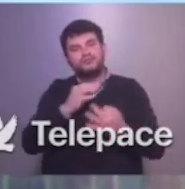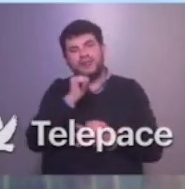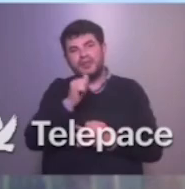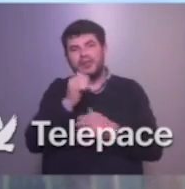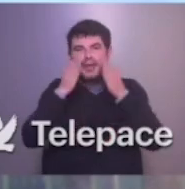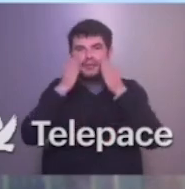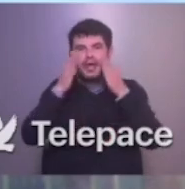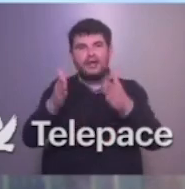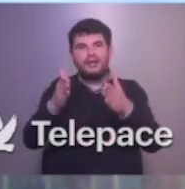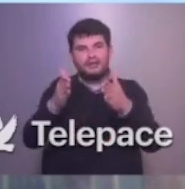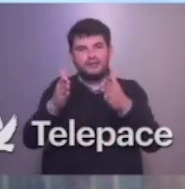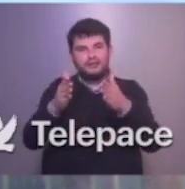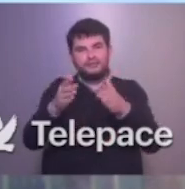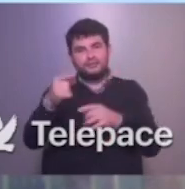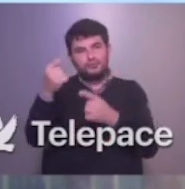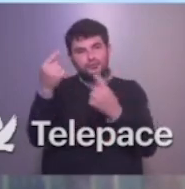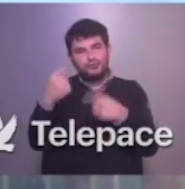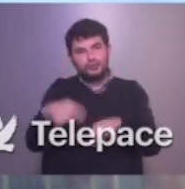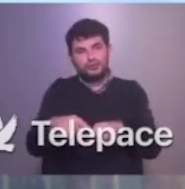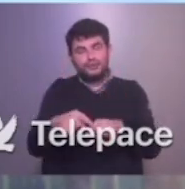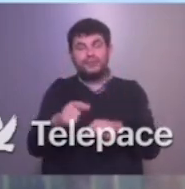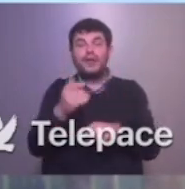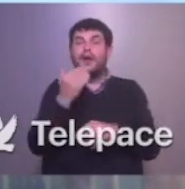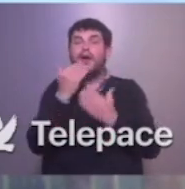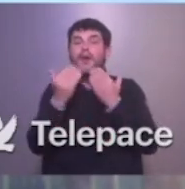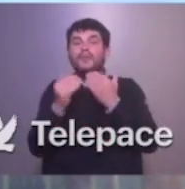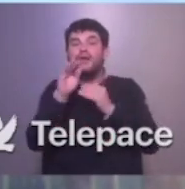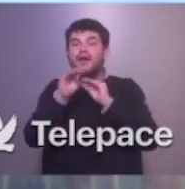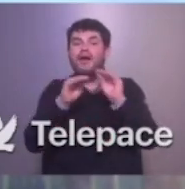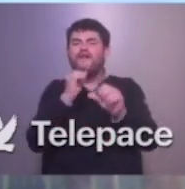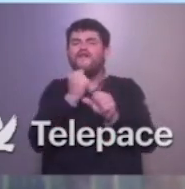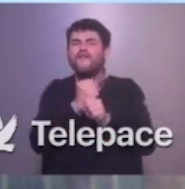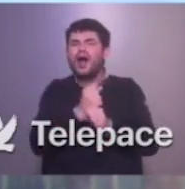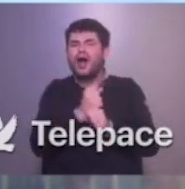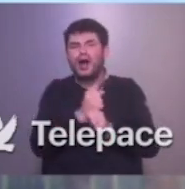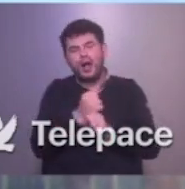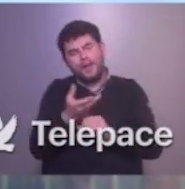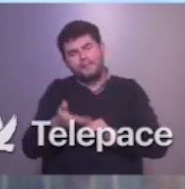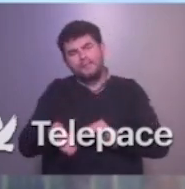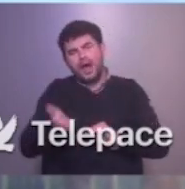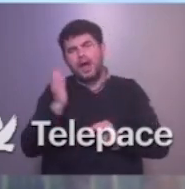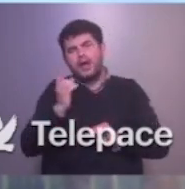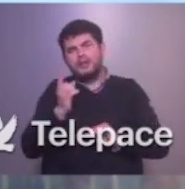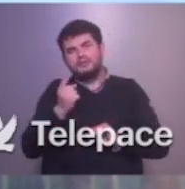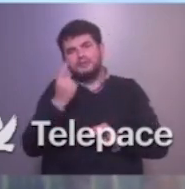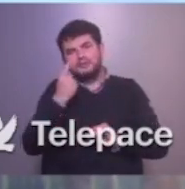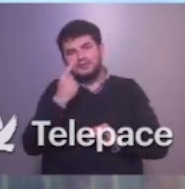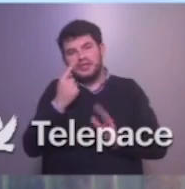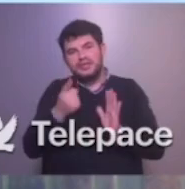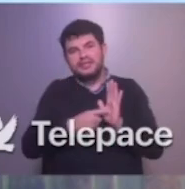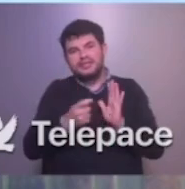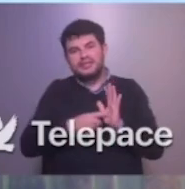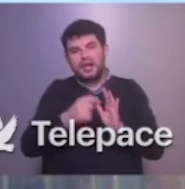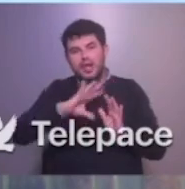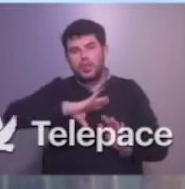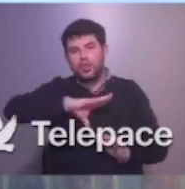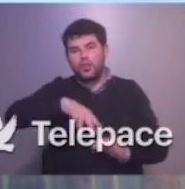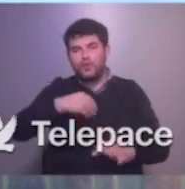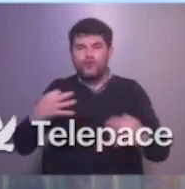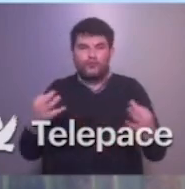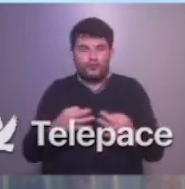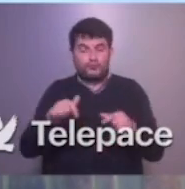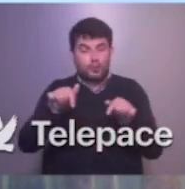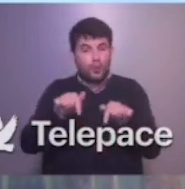sempre atenta, não só aos pedidos que lhe fazemos, mas mais do que isso, atenta às necessidades do mundo